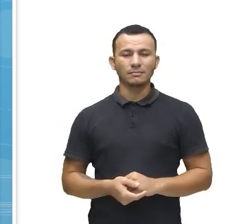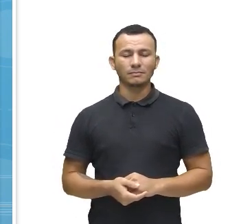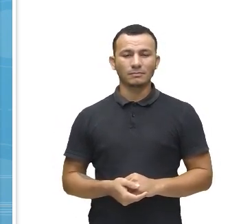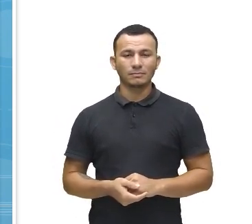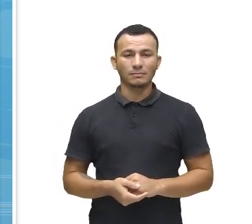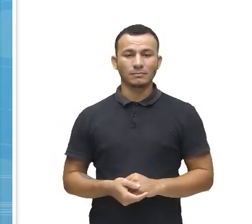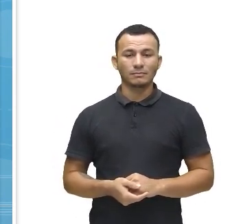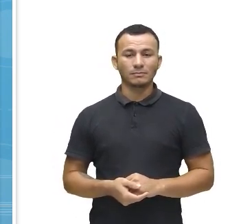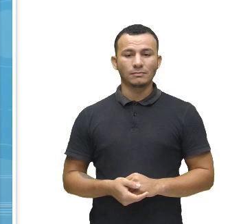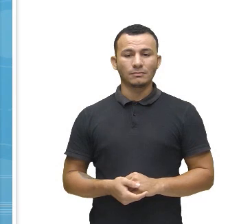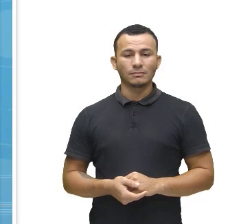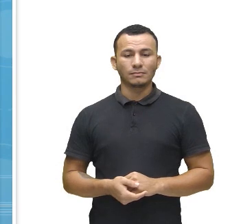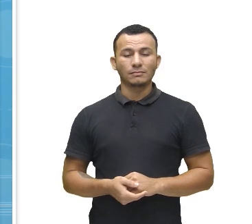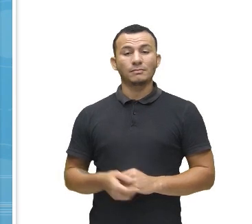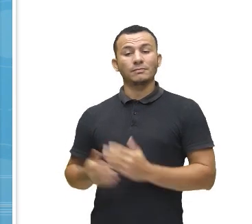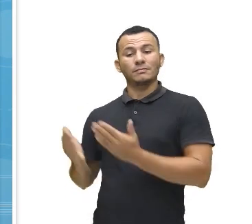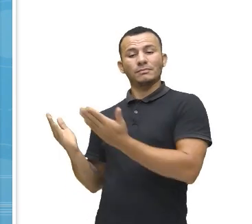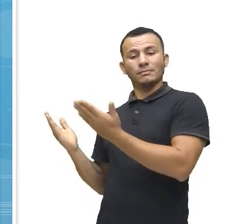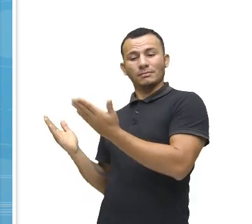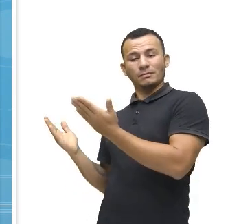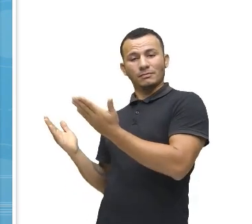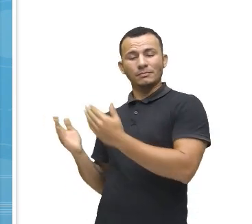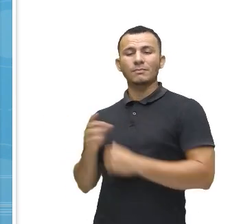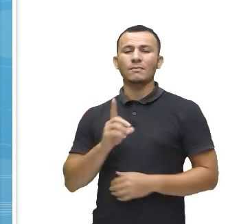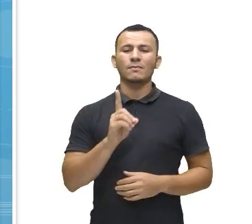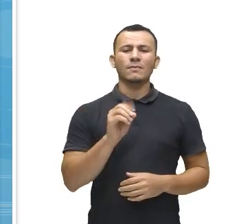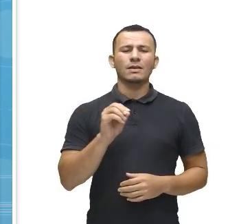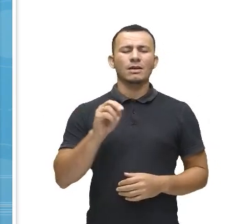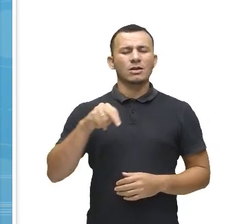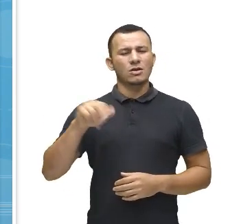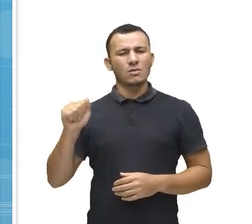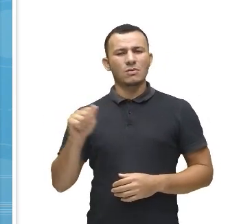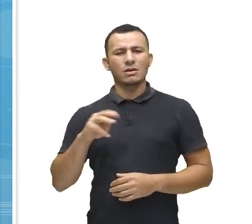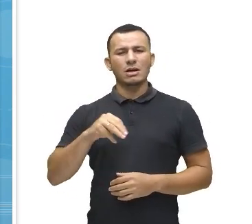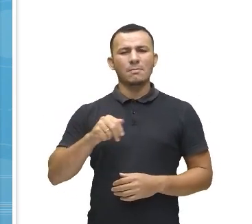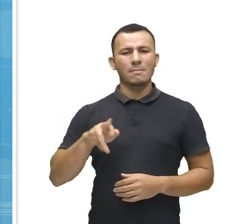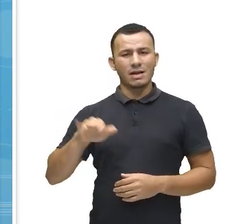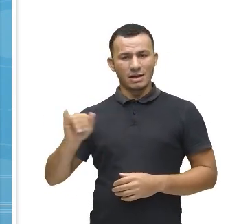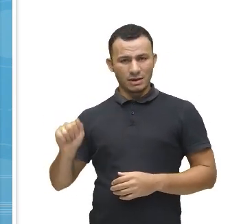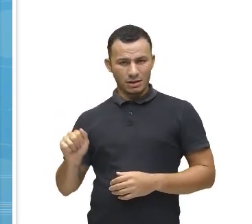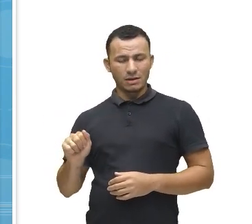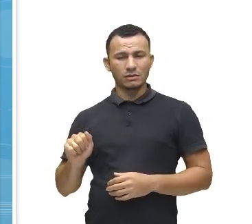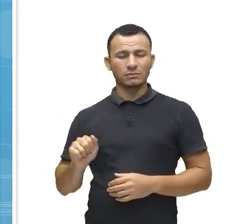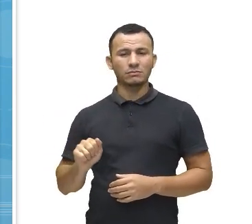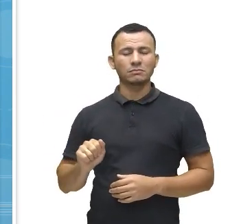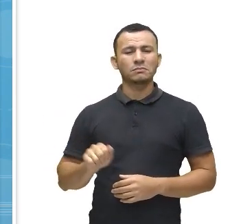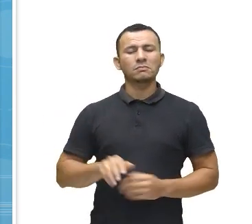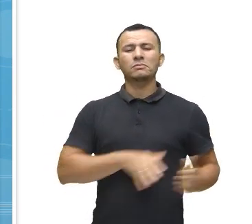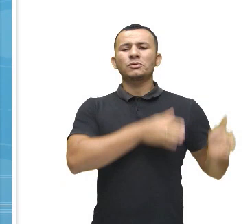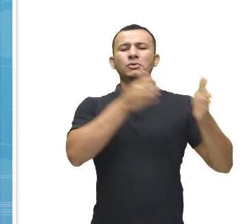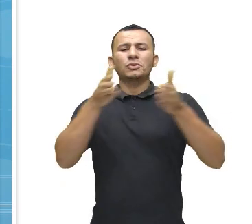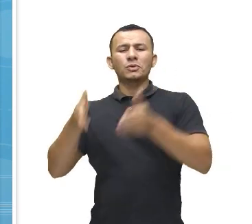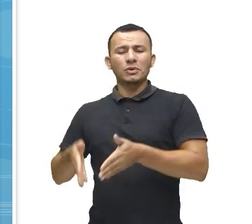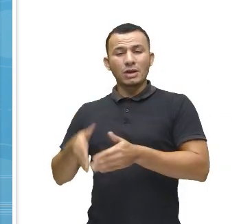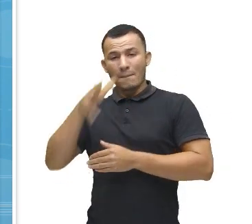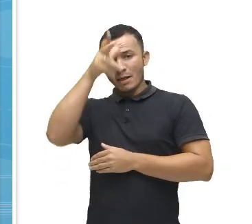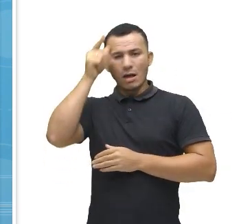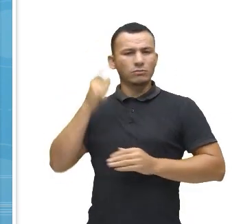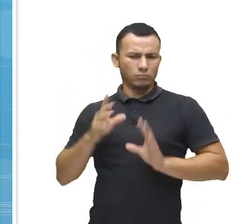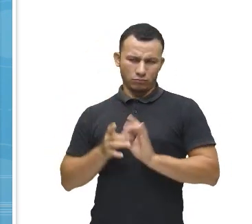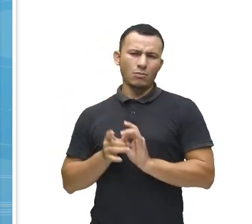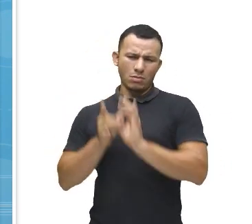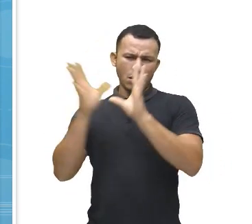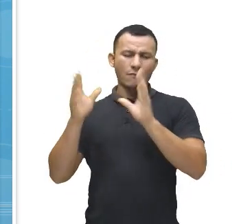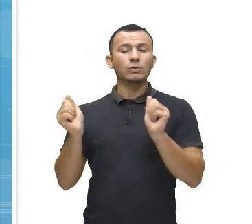Essa escrava, Dona Maria Severa Nascimento Fonseca, chegou a Manaus já liberta, trouxe a